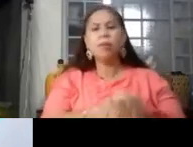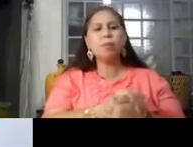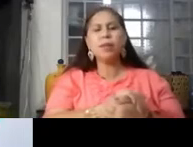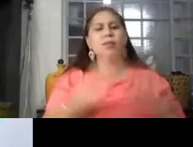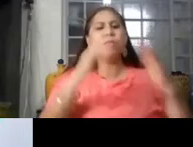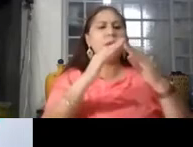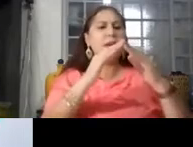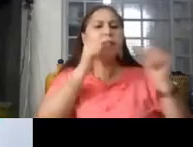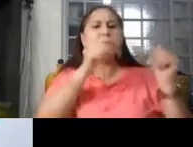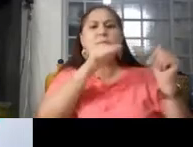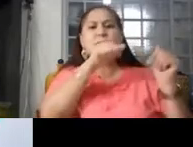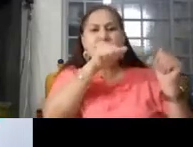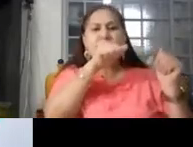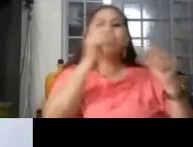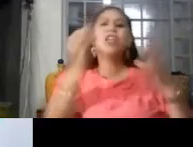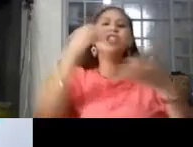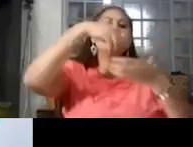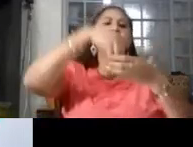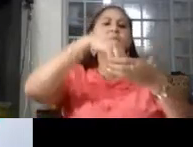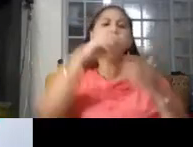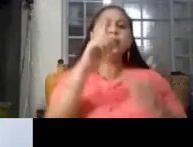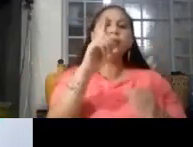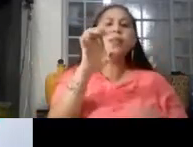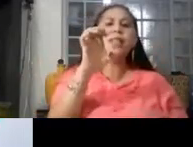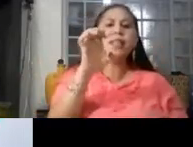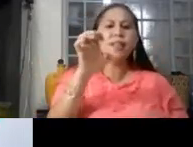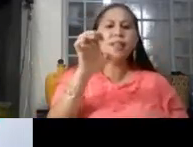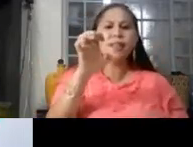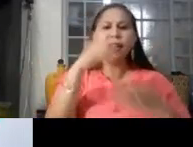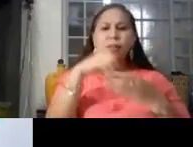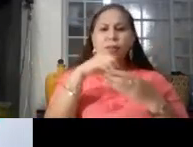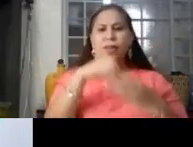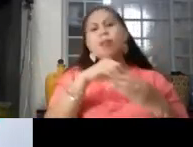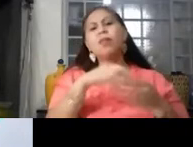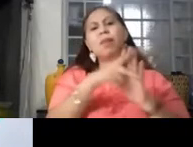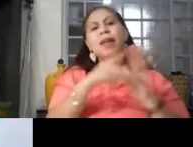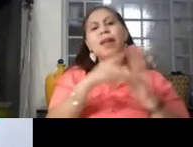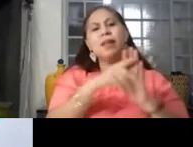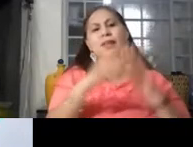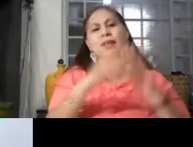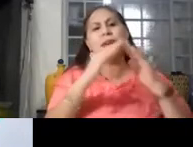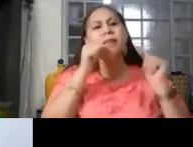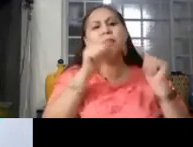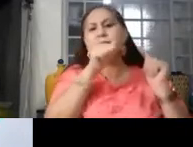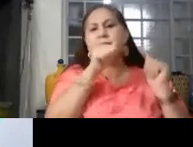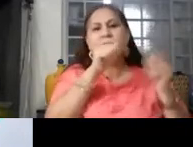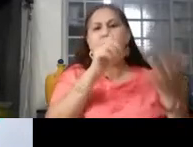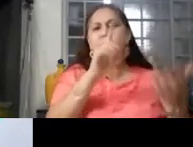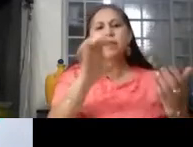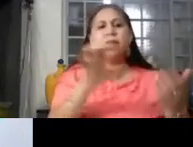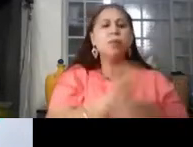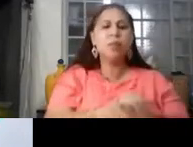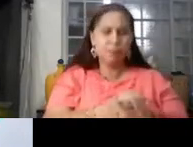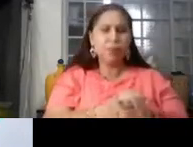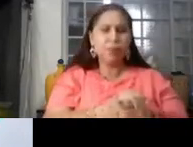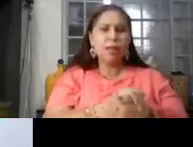não precisou, porque casa-mãe já está subentendido o de dentro, né? O que pertence é casa-mãe, não precisa